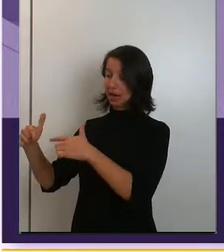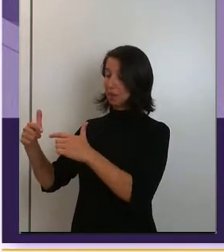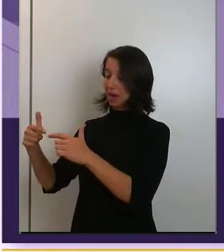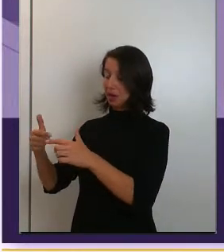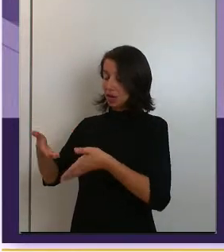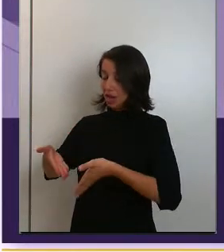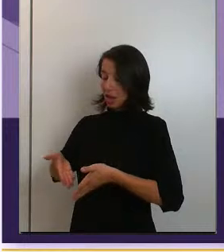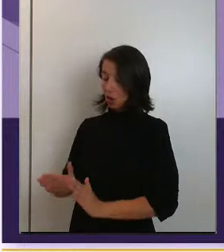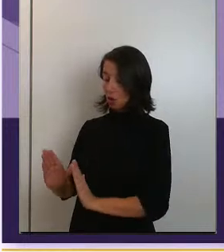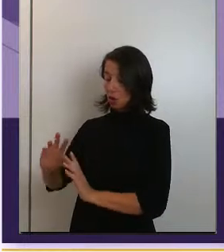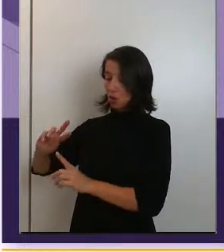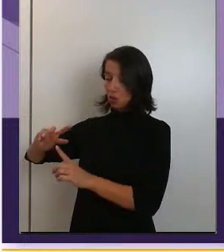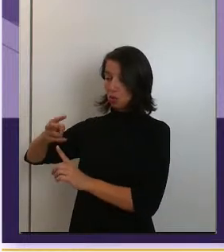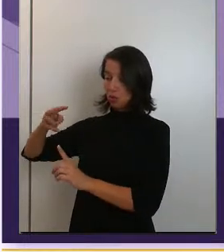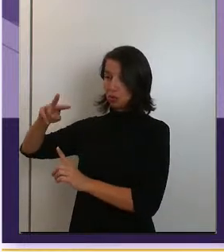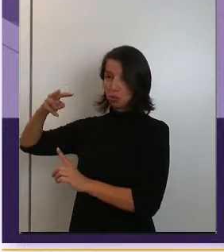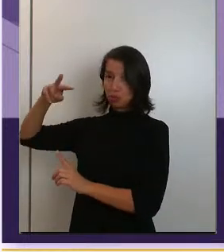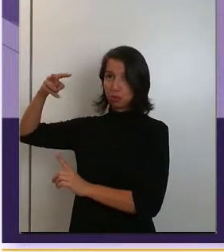encarado como um não trabalho.